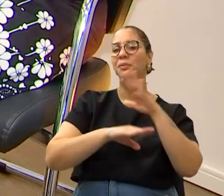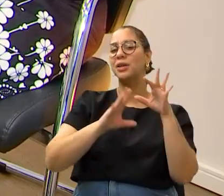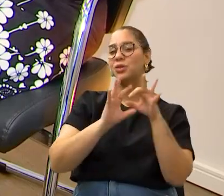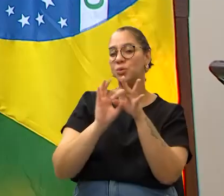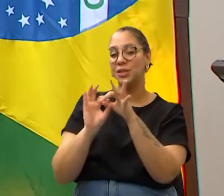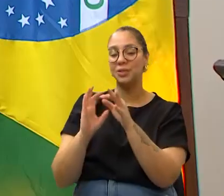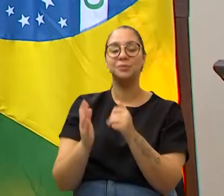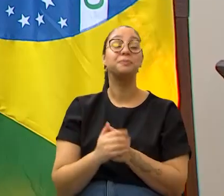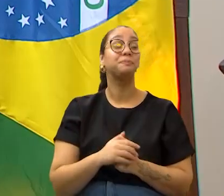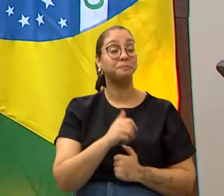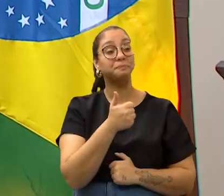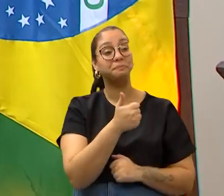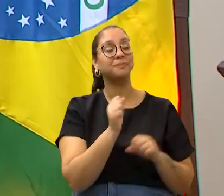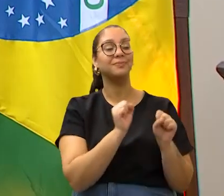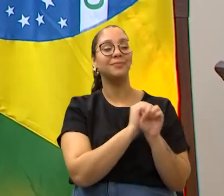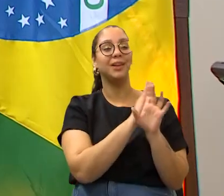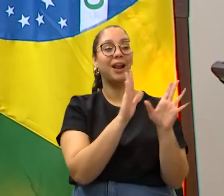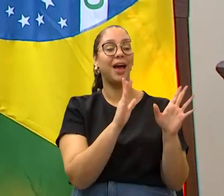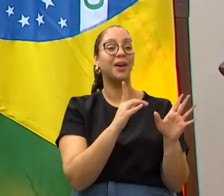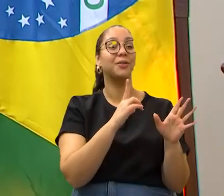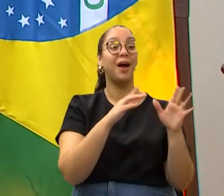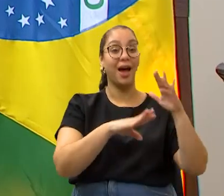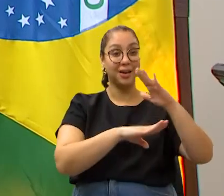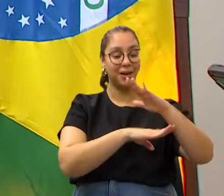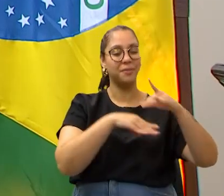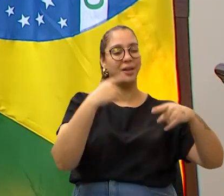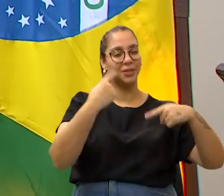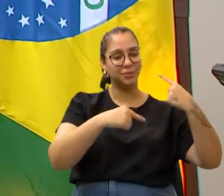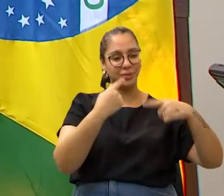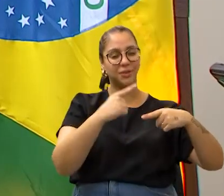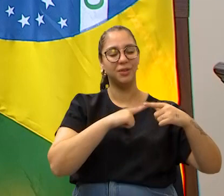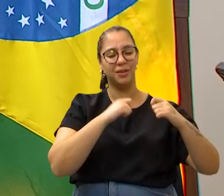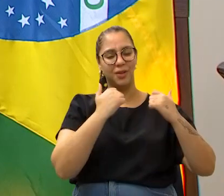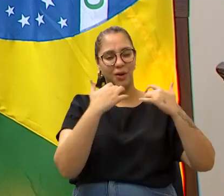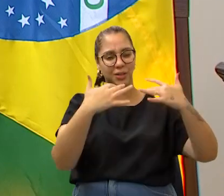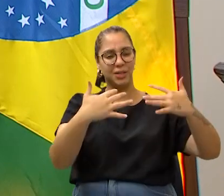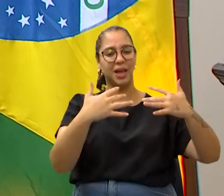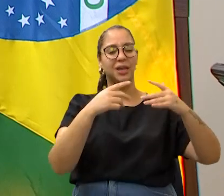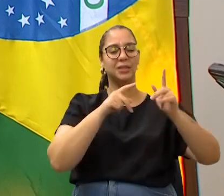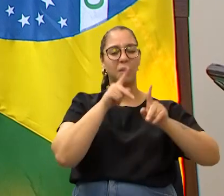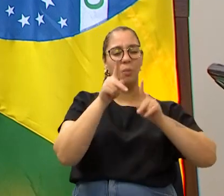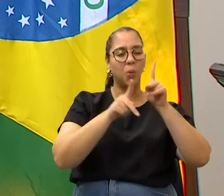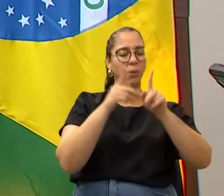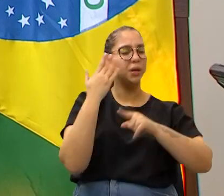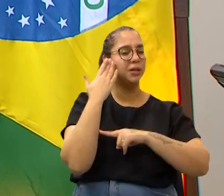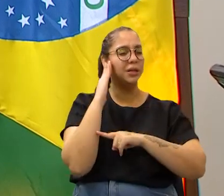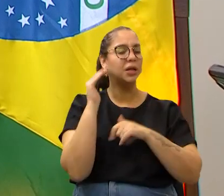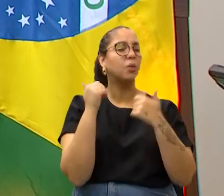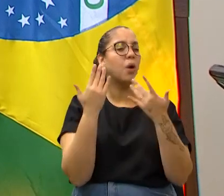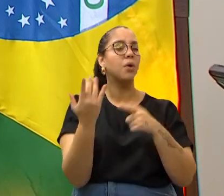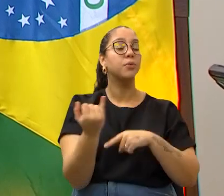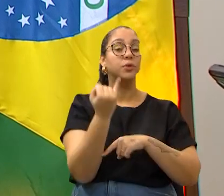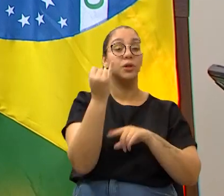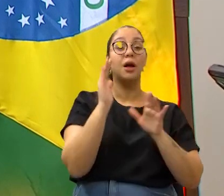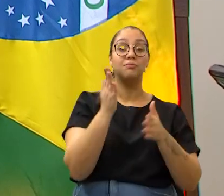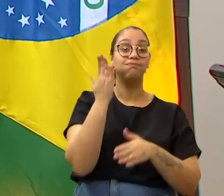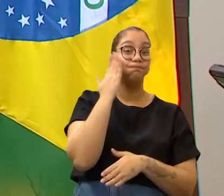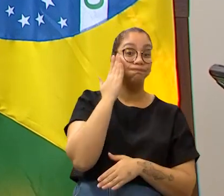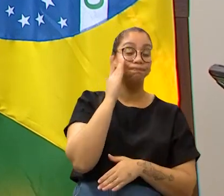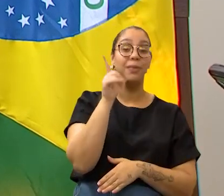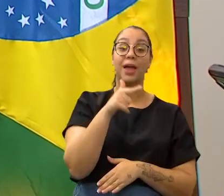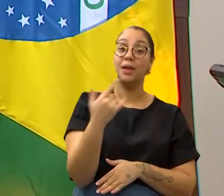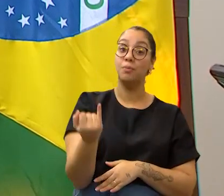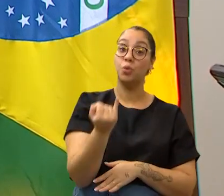Claro. Primeiro, assim, a Câmara debateu esse projeto, fez audiência para compreender a importância. Todos nós sabemos